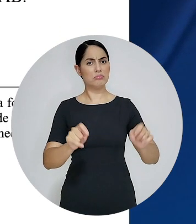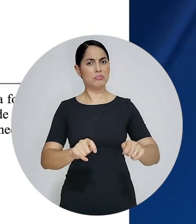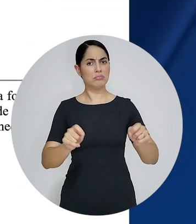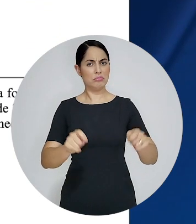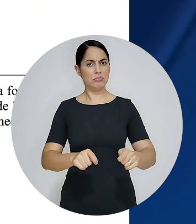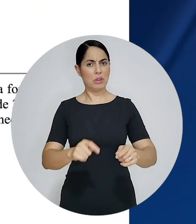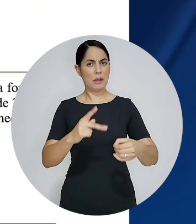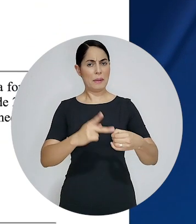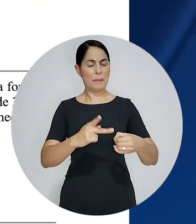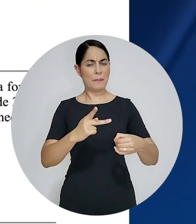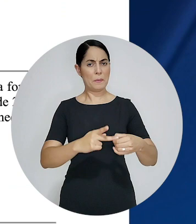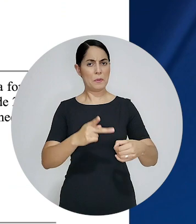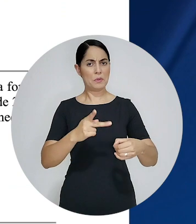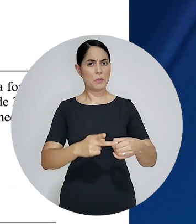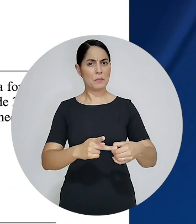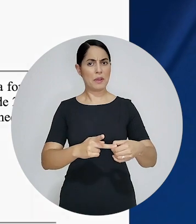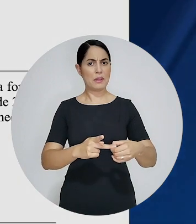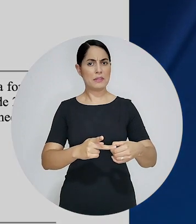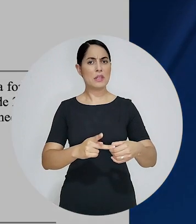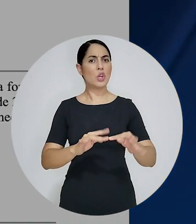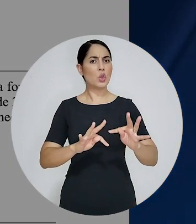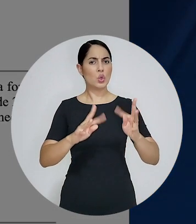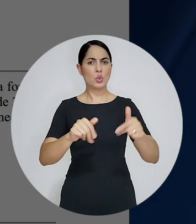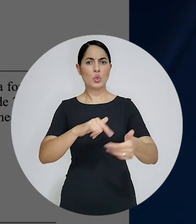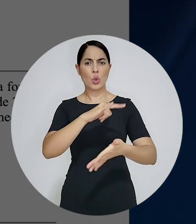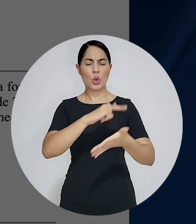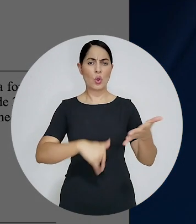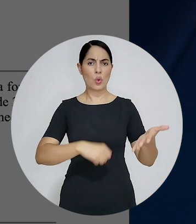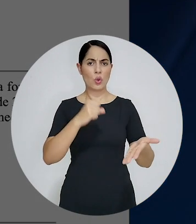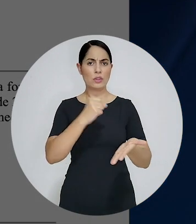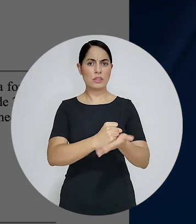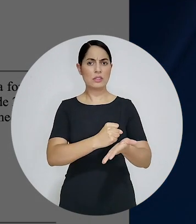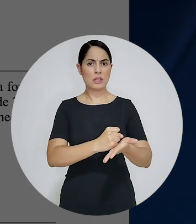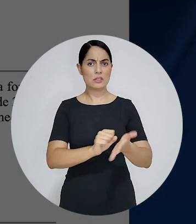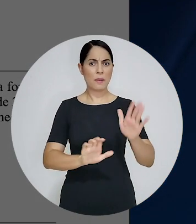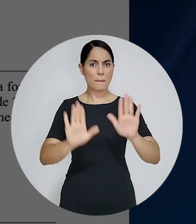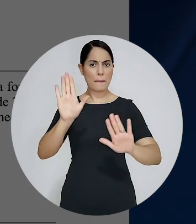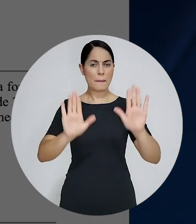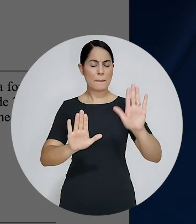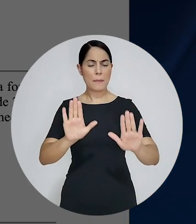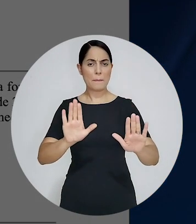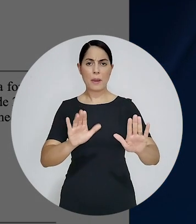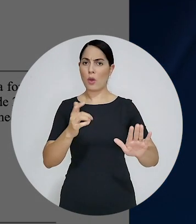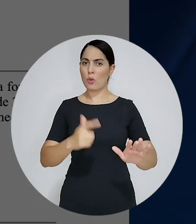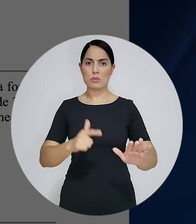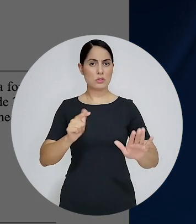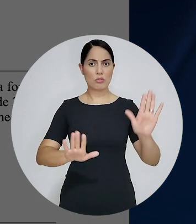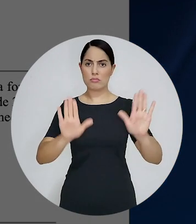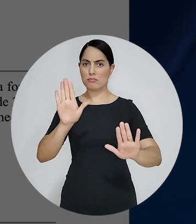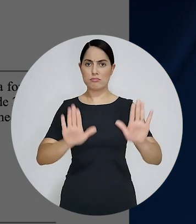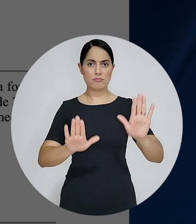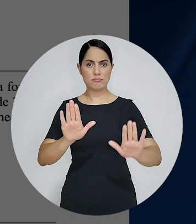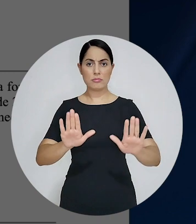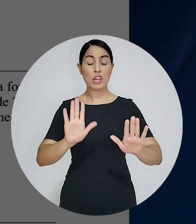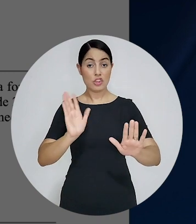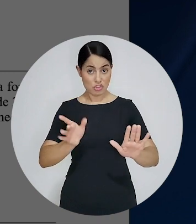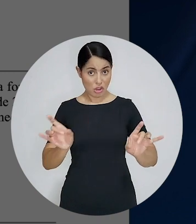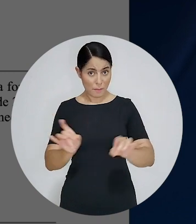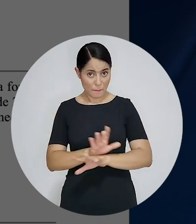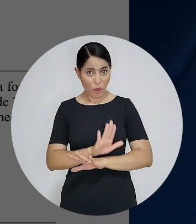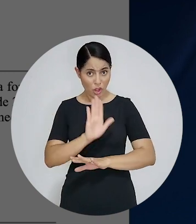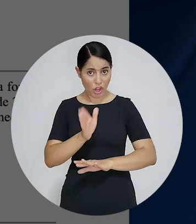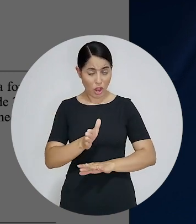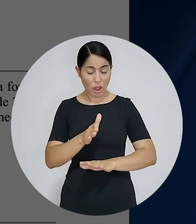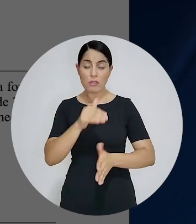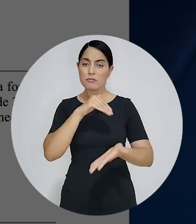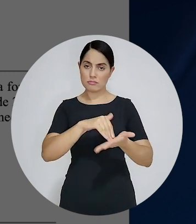tutela para determinar à Petrobras que exija em todas as suas contratações, com ou sem licitação, já efetivadas